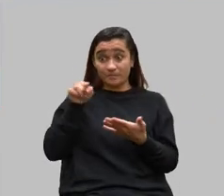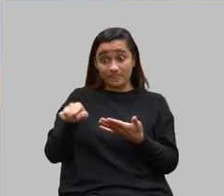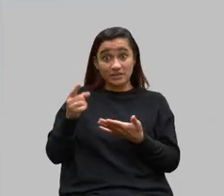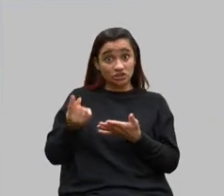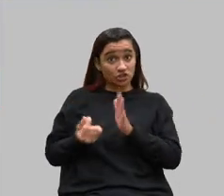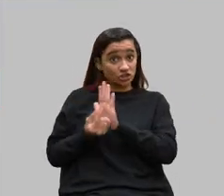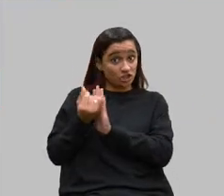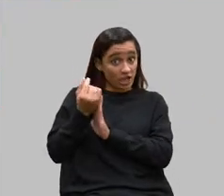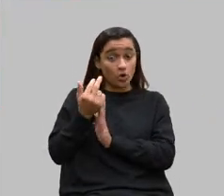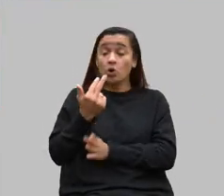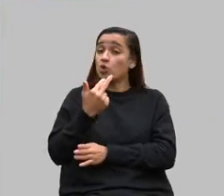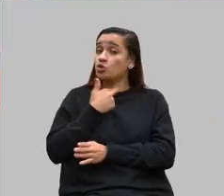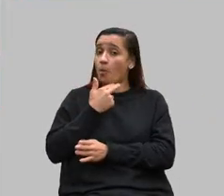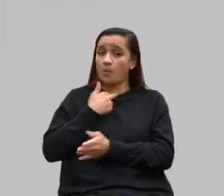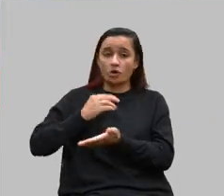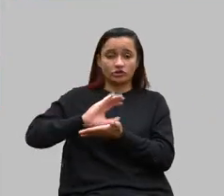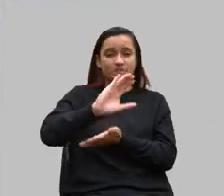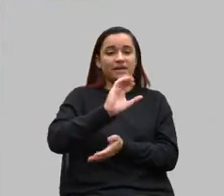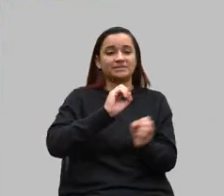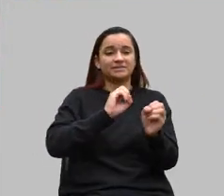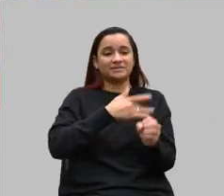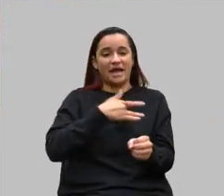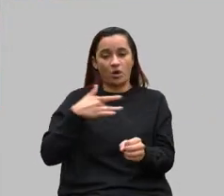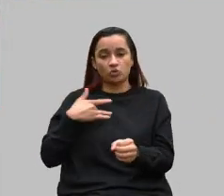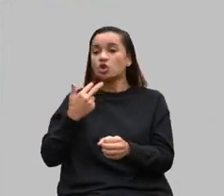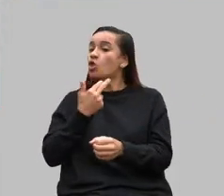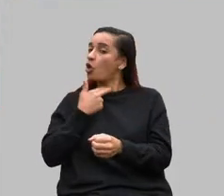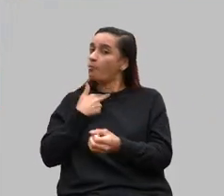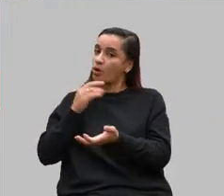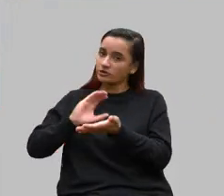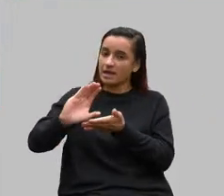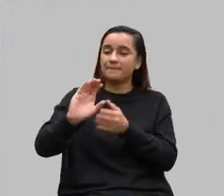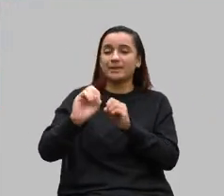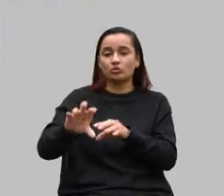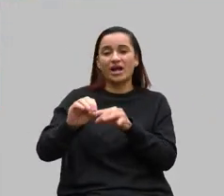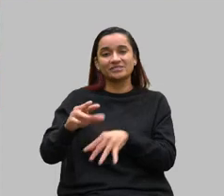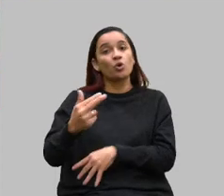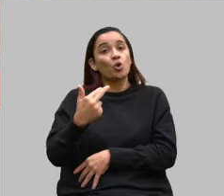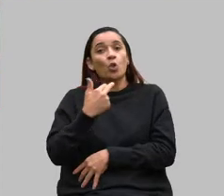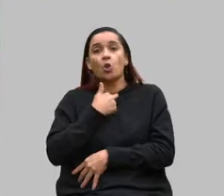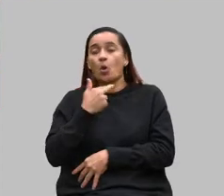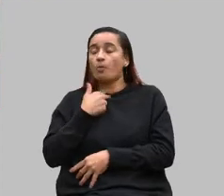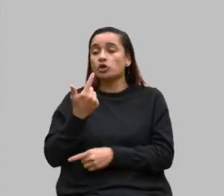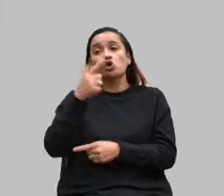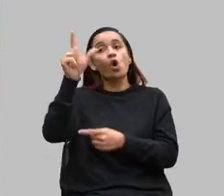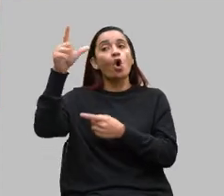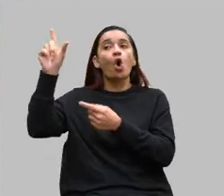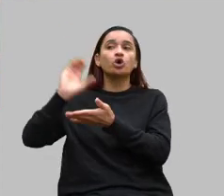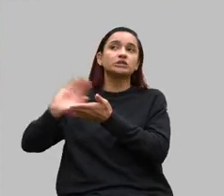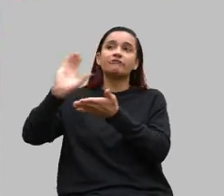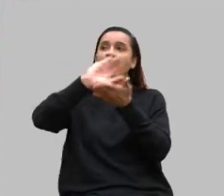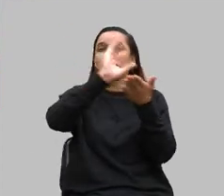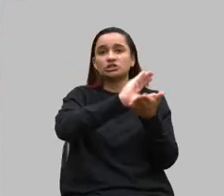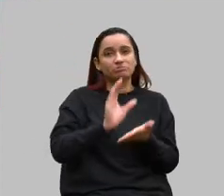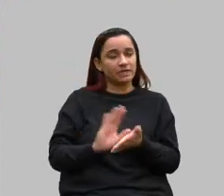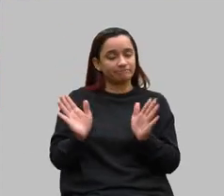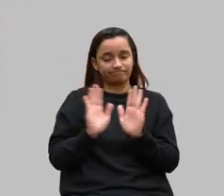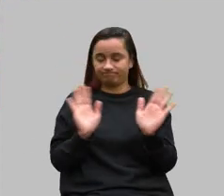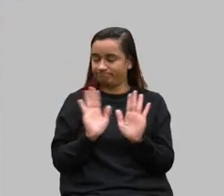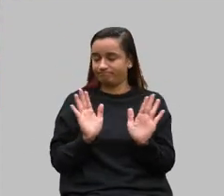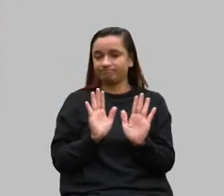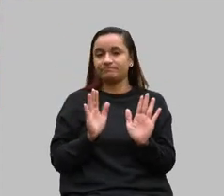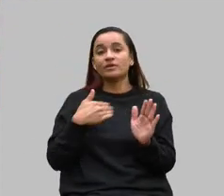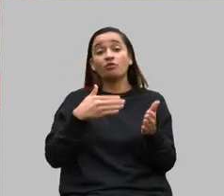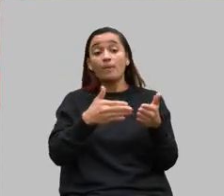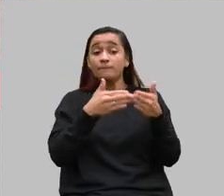pode ir paraa saúde não pode ir pra educação não pode ser para os outros investimentos vou fazer mais uma vez um